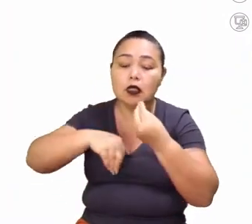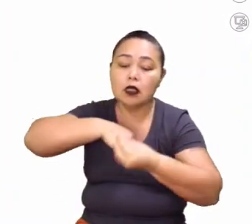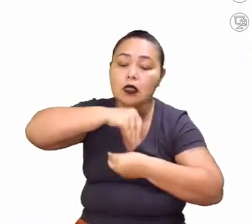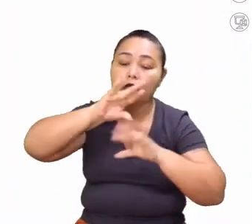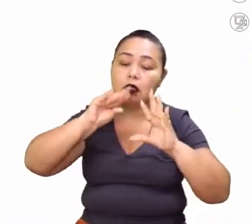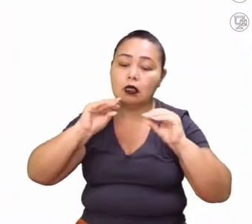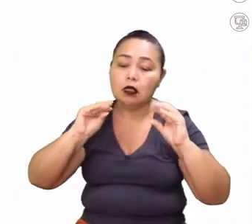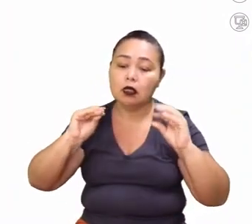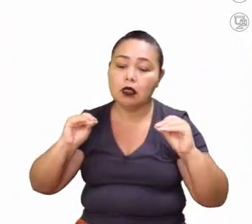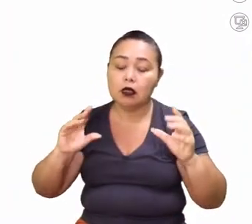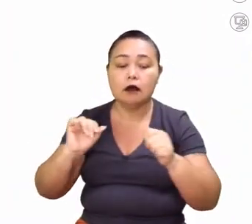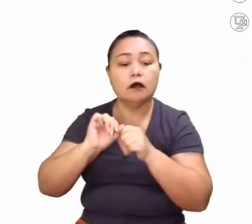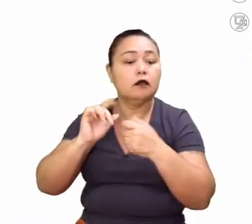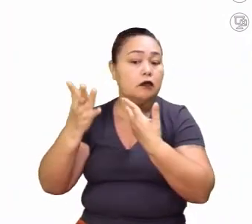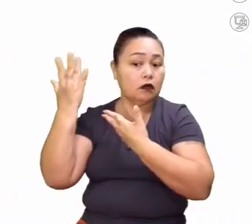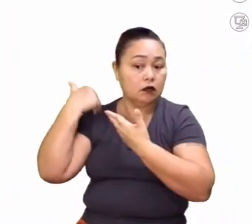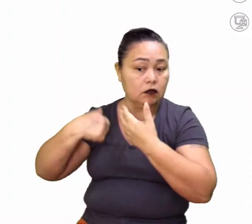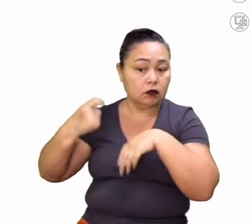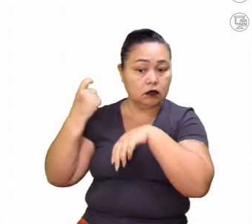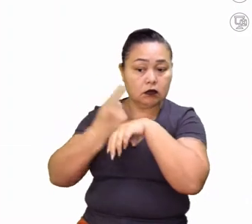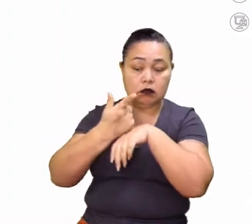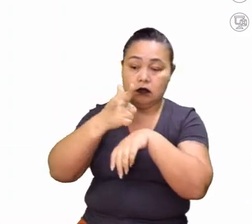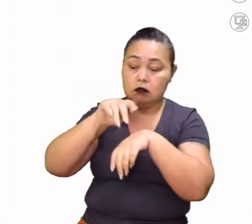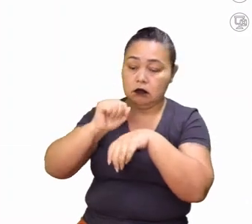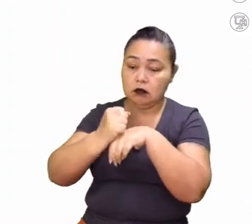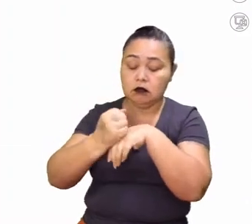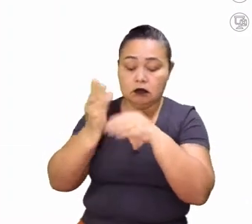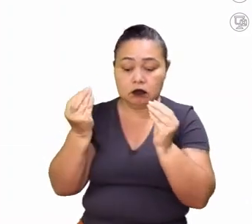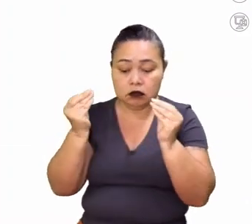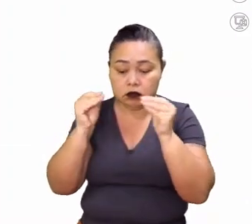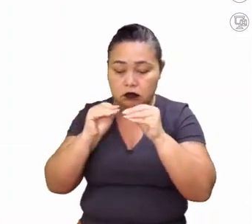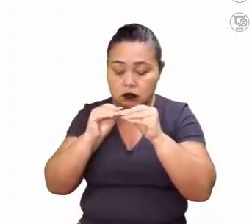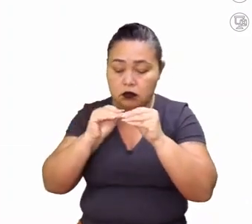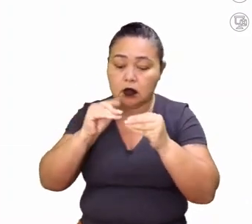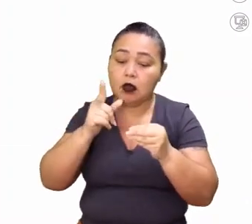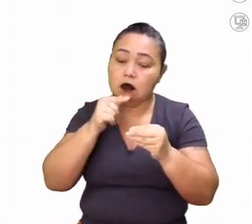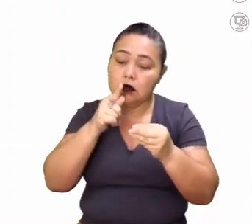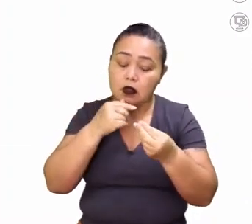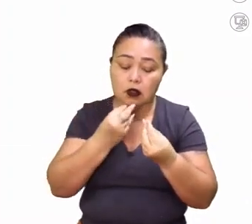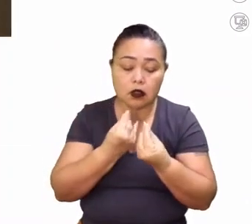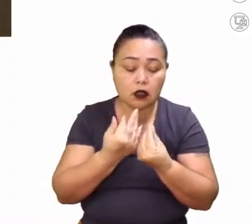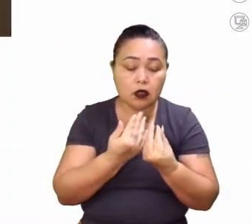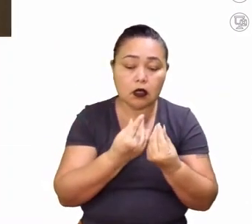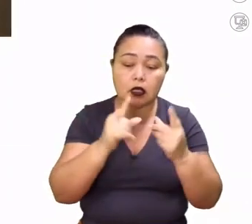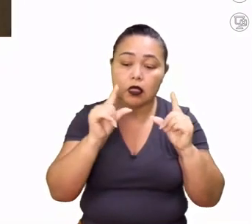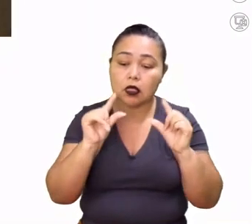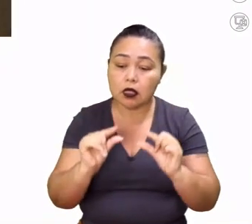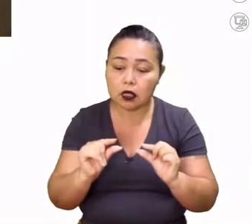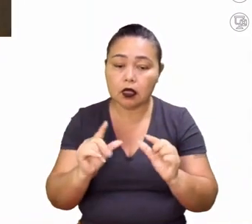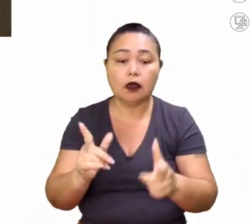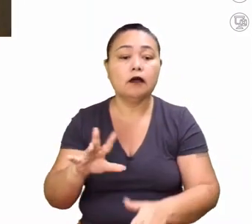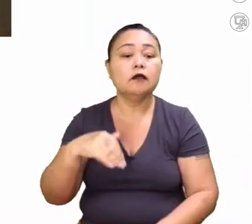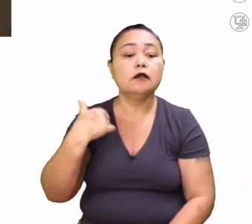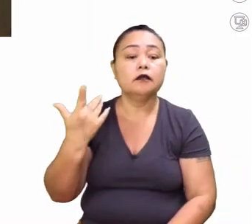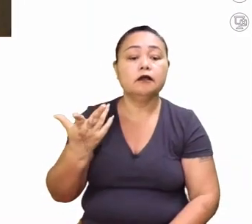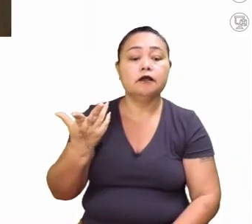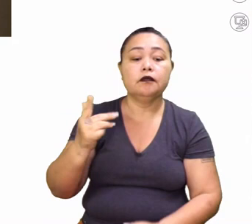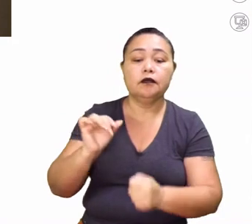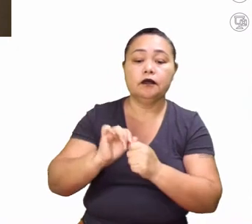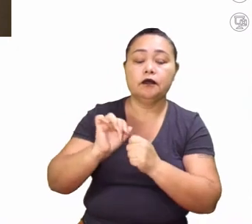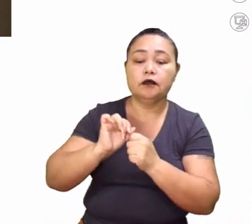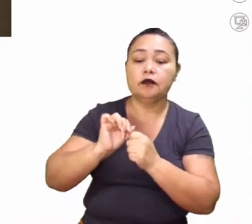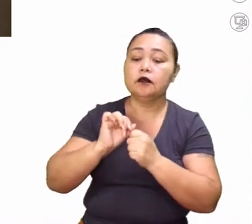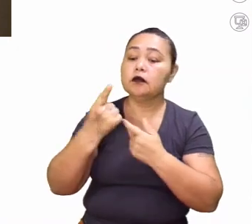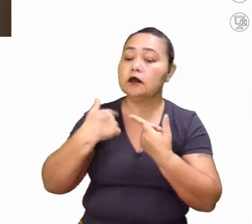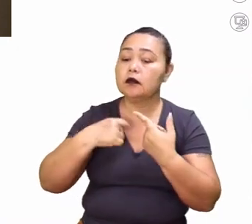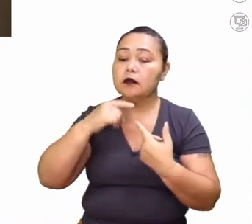mesma organização que tinha antes o bralco de gelo é mais concentrado depois a água líquida é menos né quando abrimos um frasco